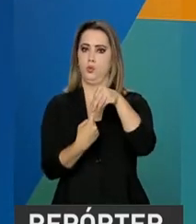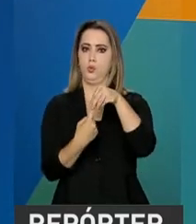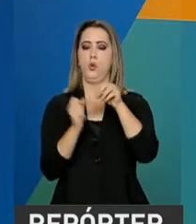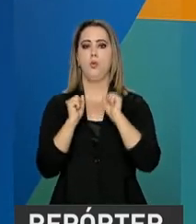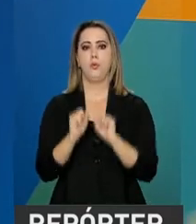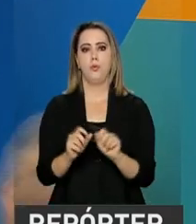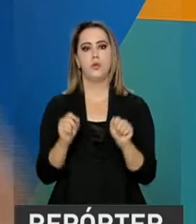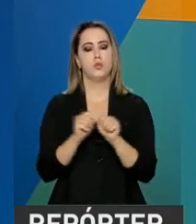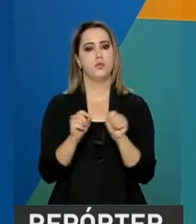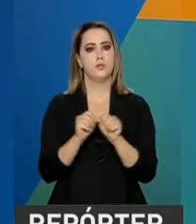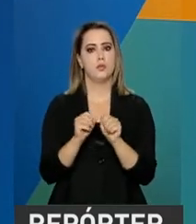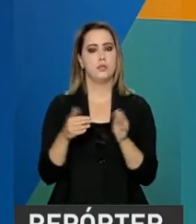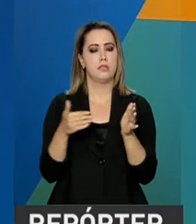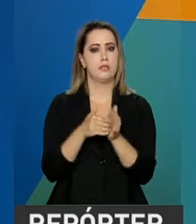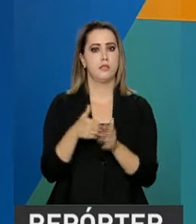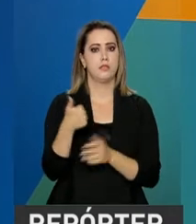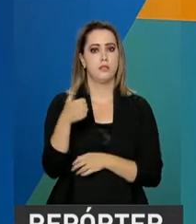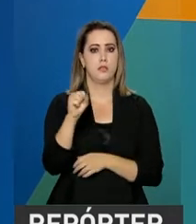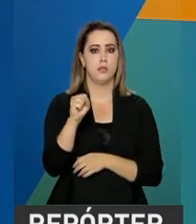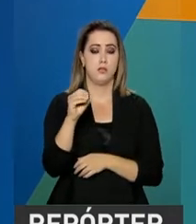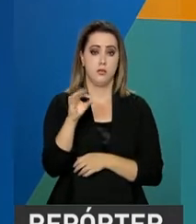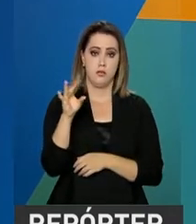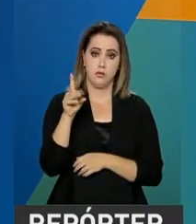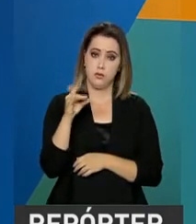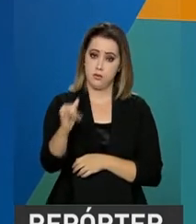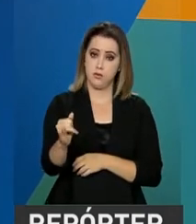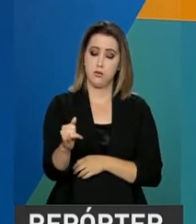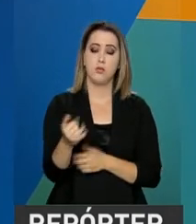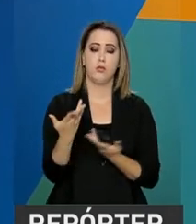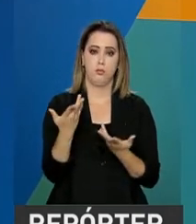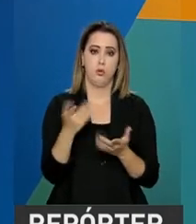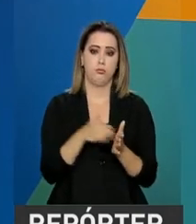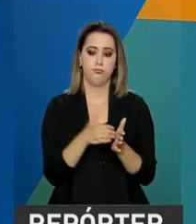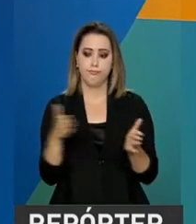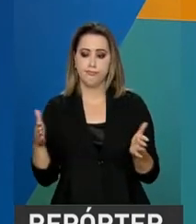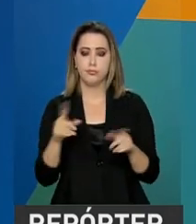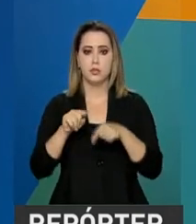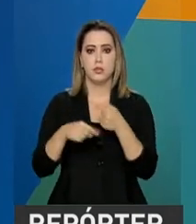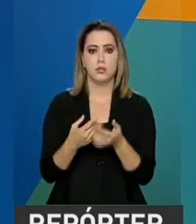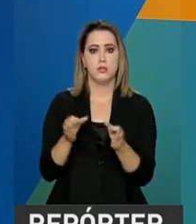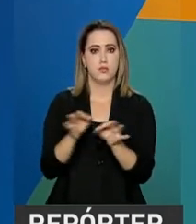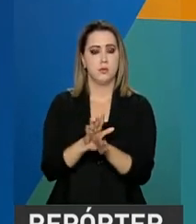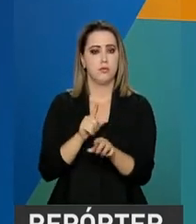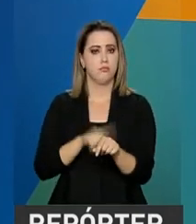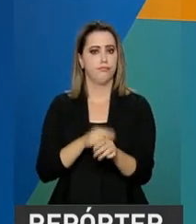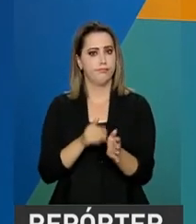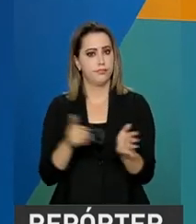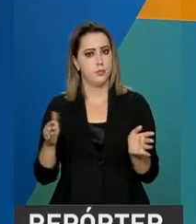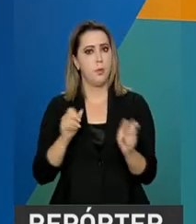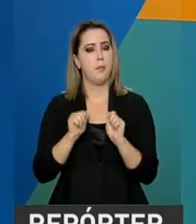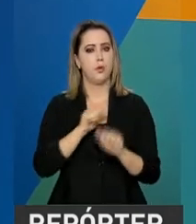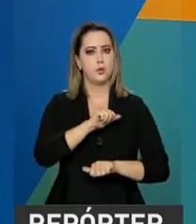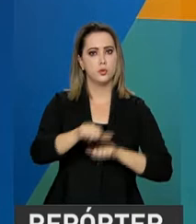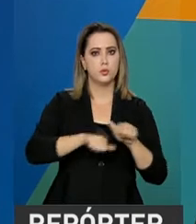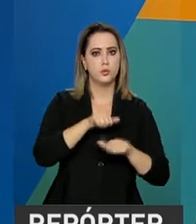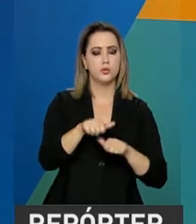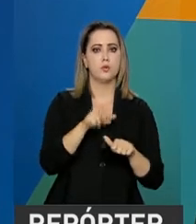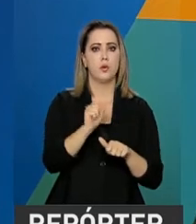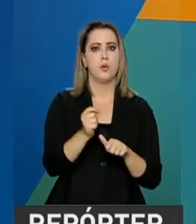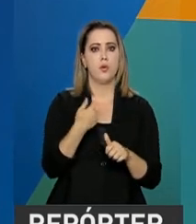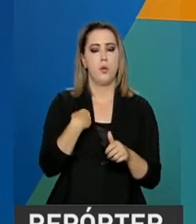operação com até 180 dias de prazo ao final desse prazo o cliente pode renovar essa operação